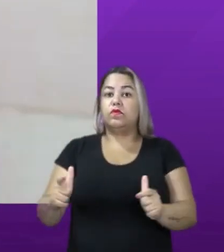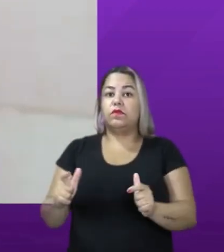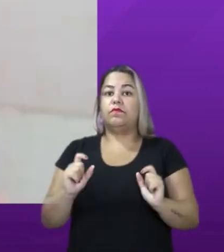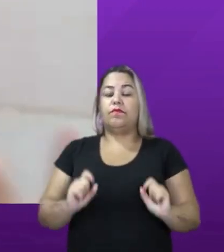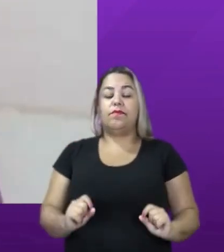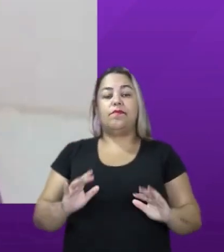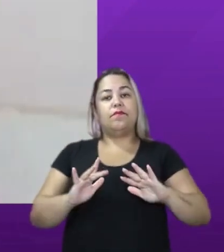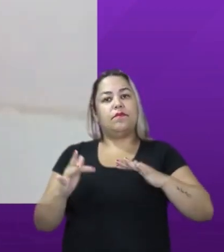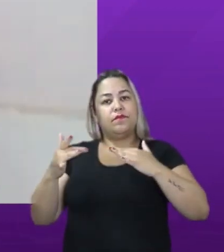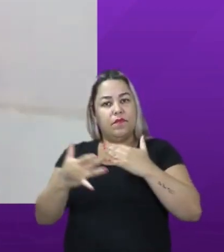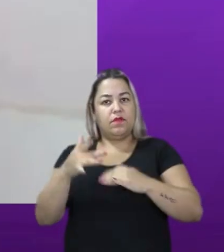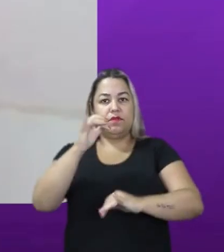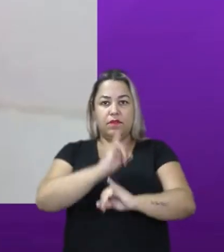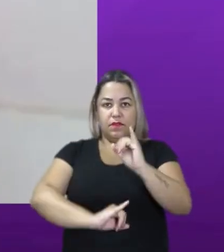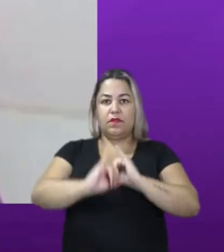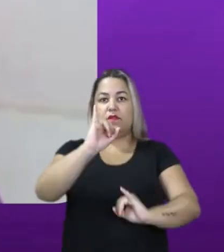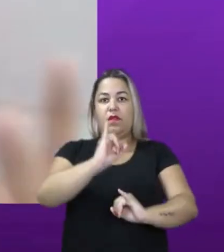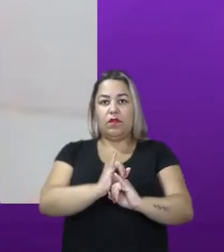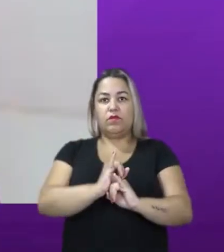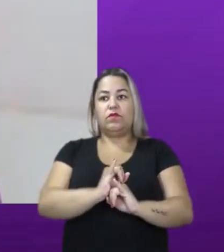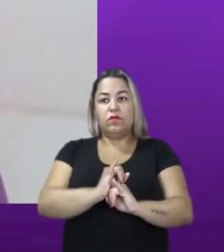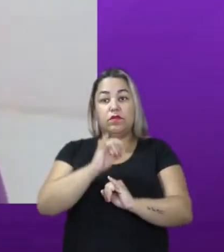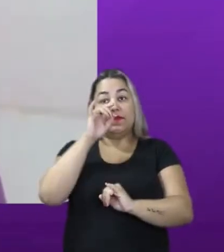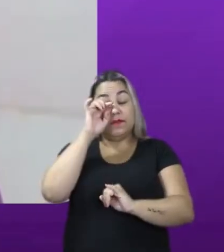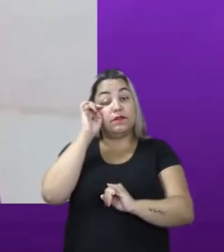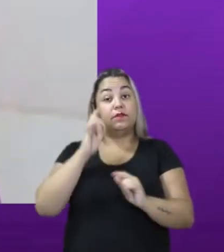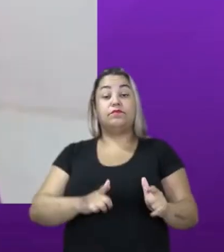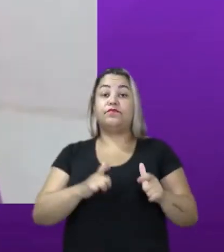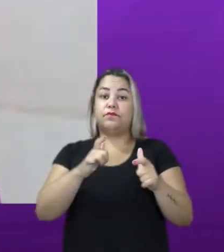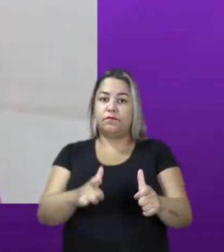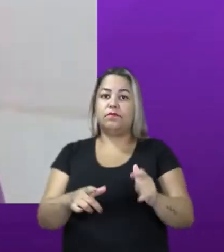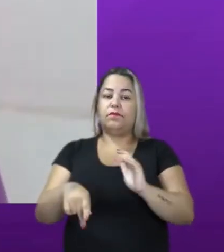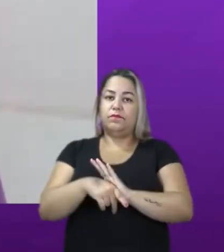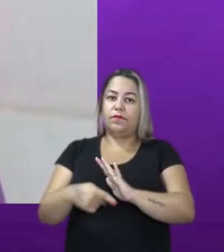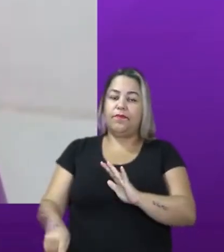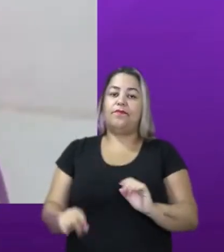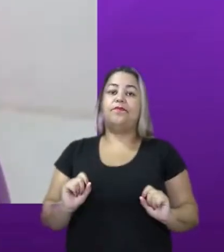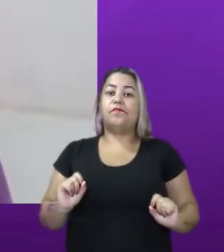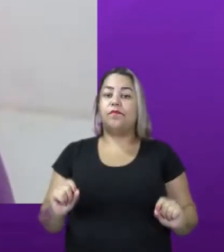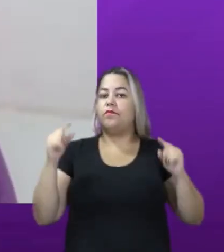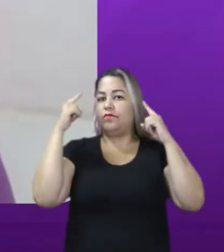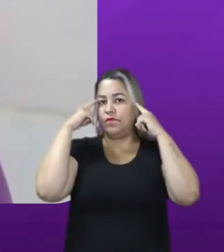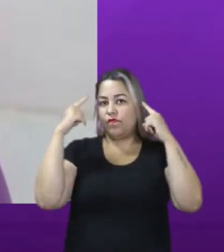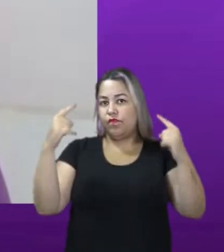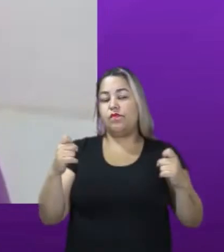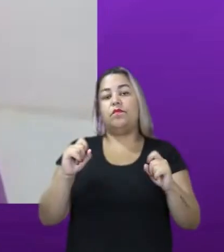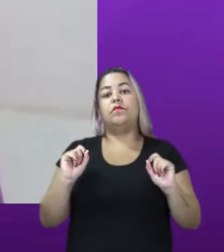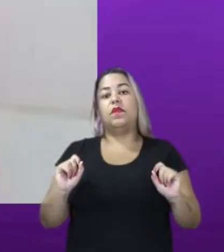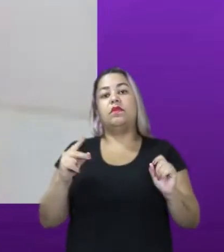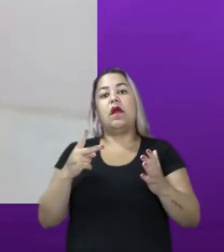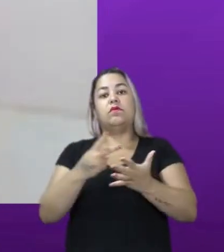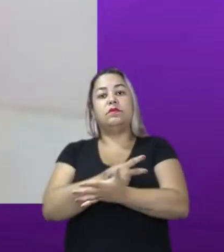espaços das redes, da internet, como palco. Tem esse espaço aí como palco. Então, é uma violência que